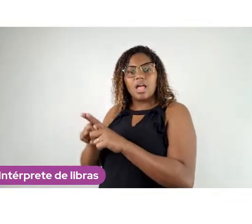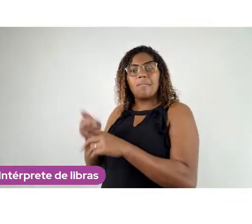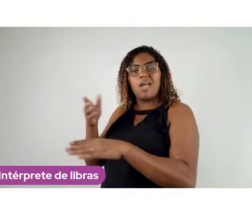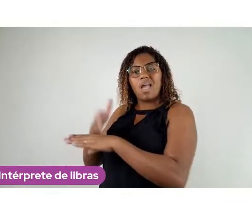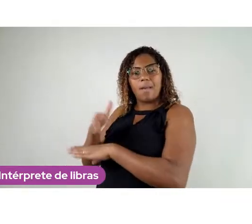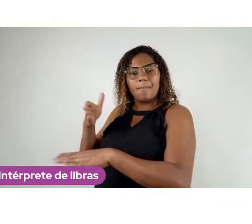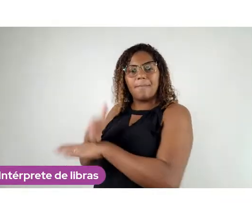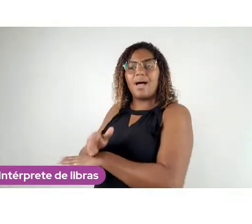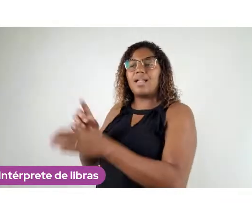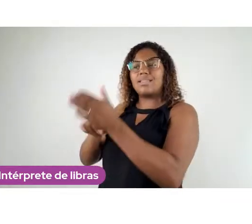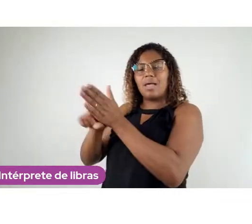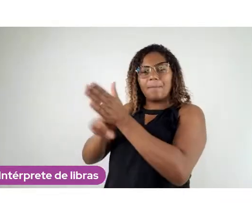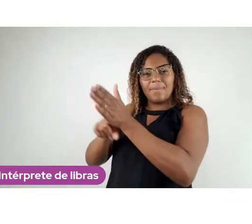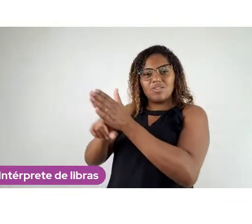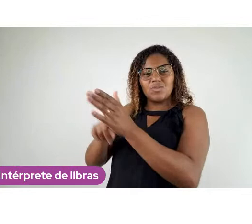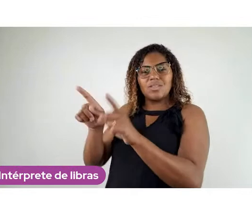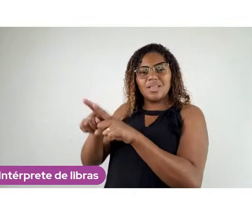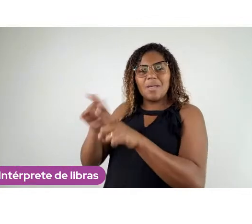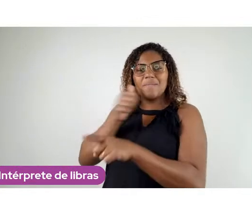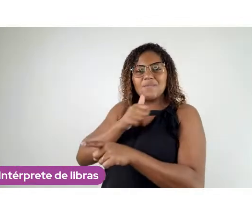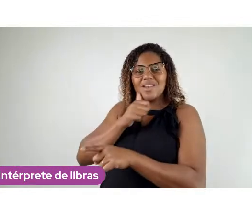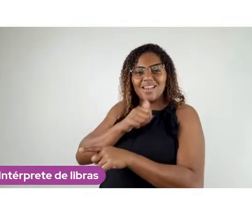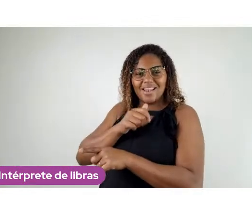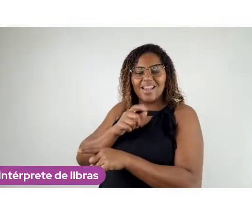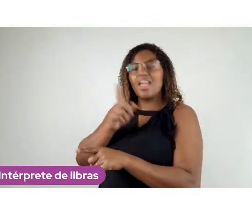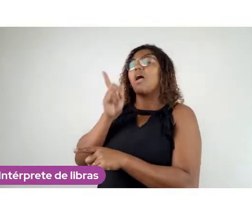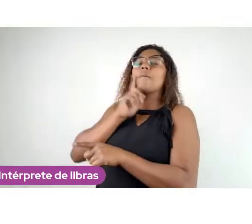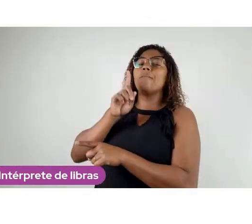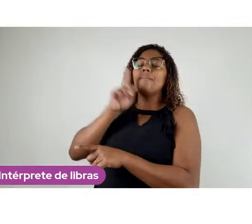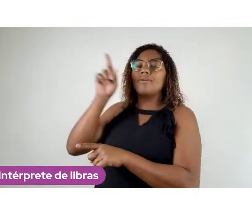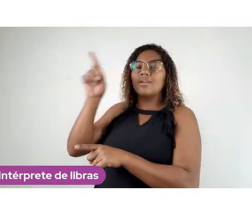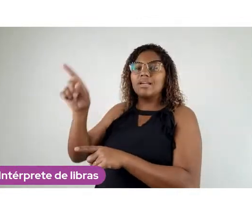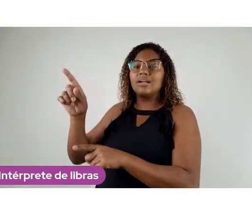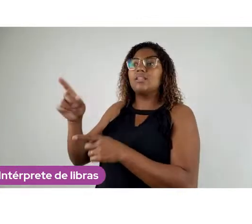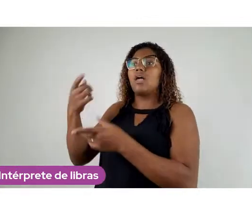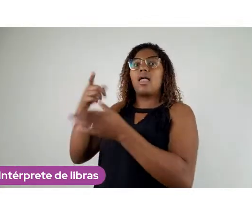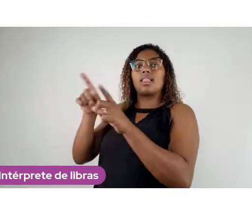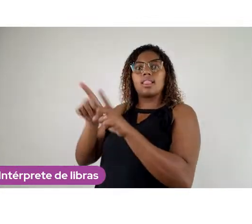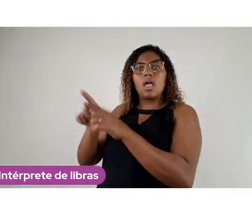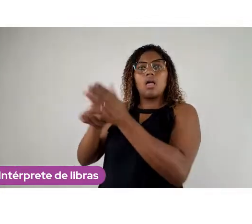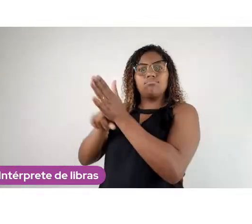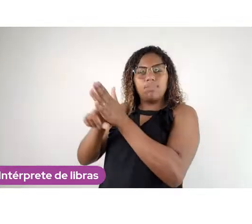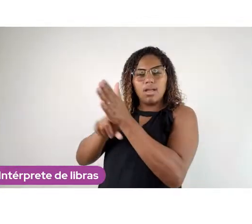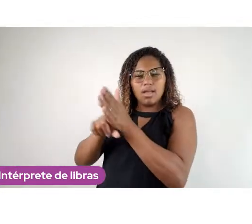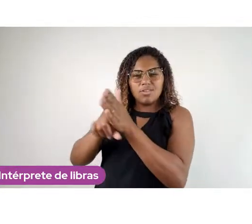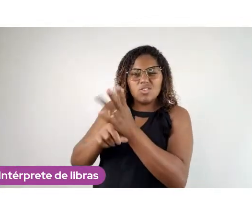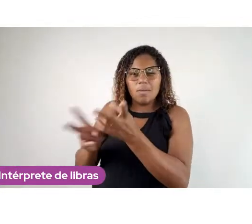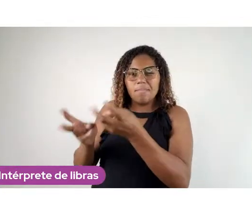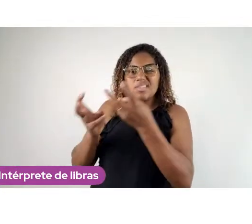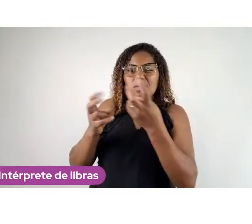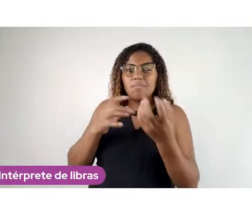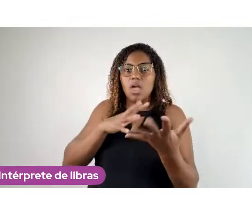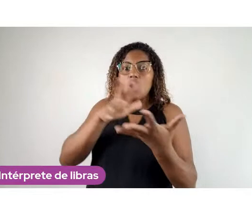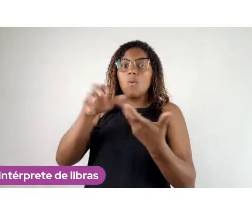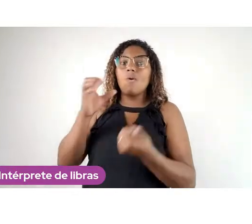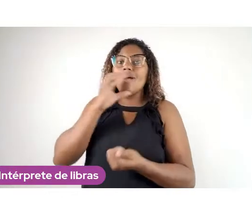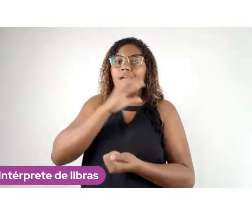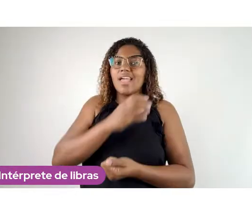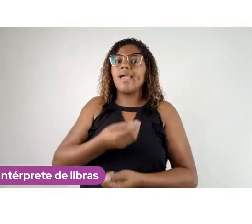franceses e uma pesquisadora americana, né? Eles pesquisaram e viram que o efeito estufa existe na atmosfera do